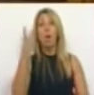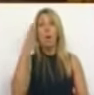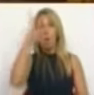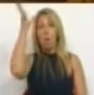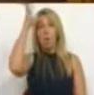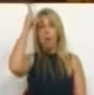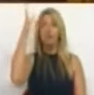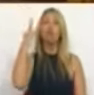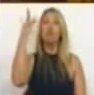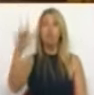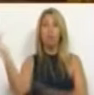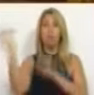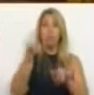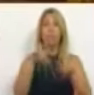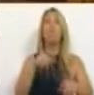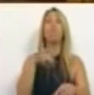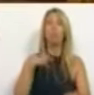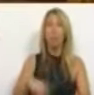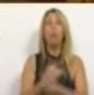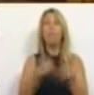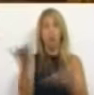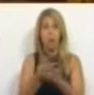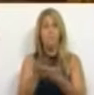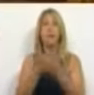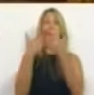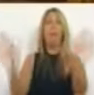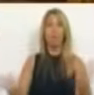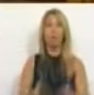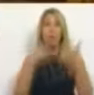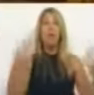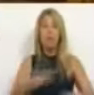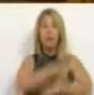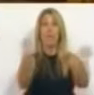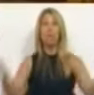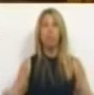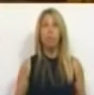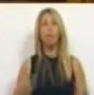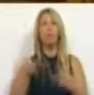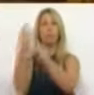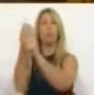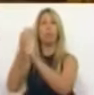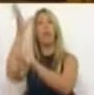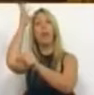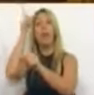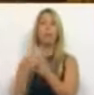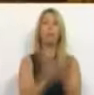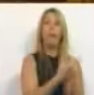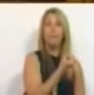entra em Portugal porque estamos em mercado aberto. A grande distribuição importa leite, fazendo baixar os preços em Portugal e